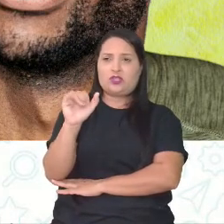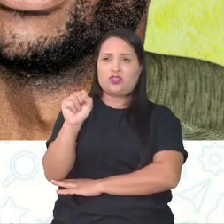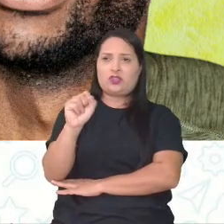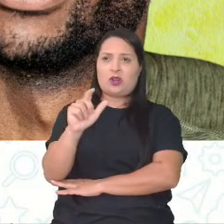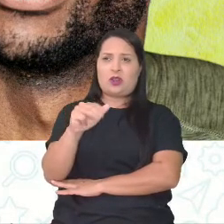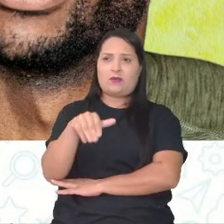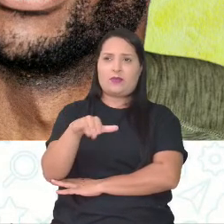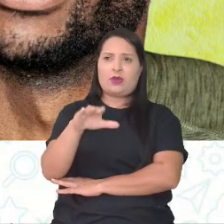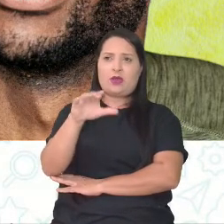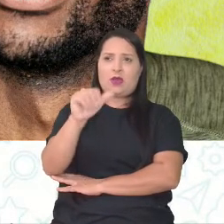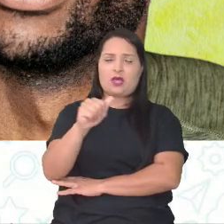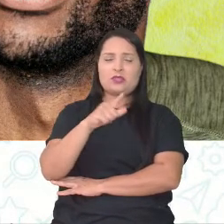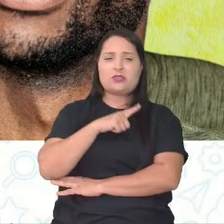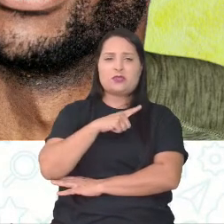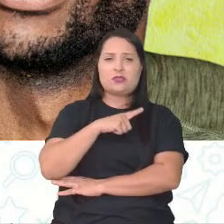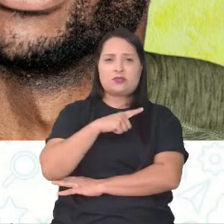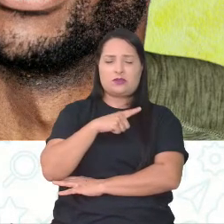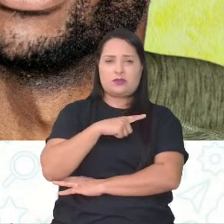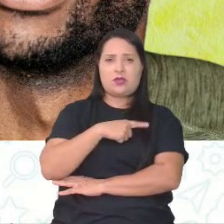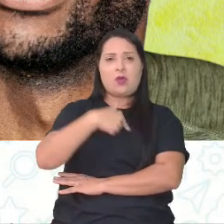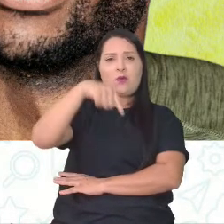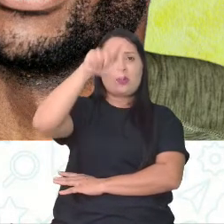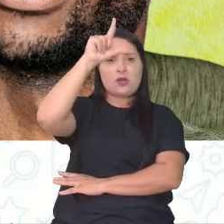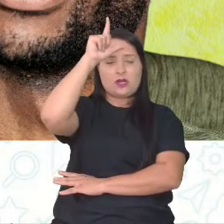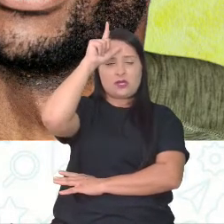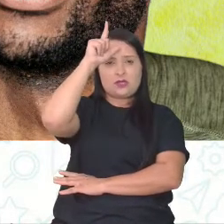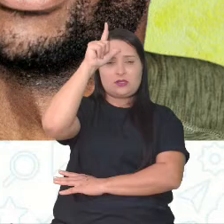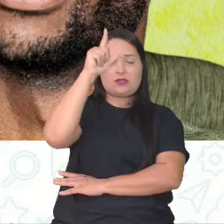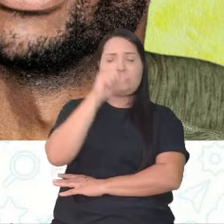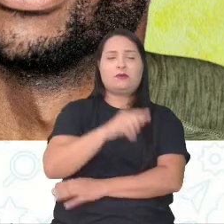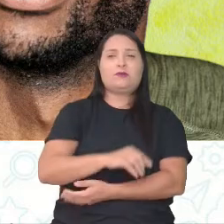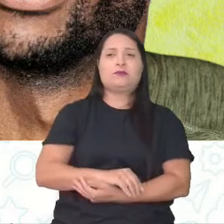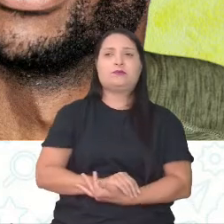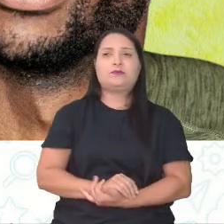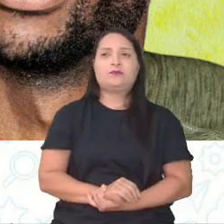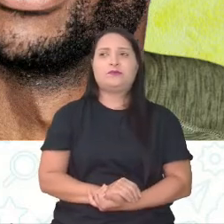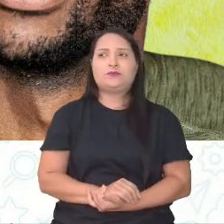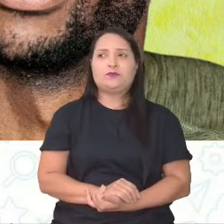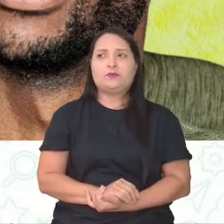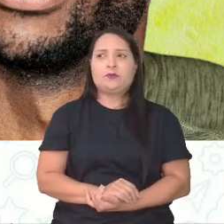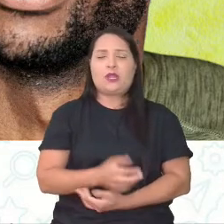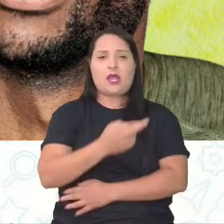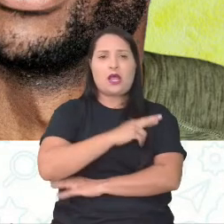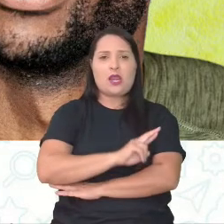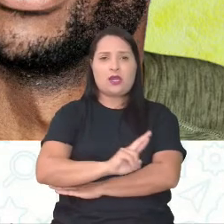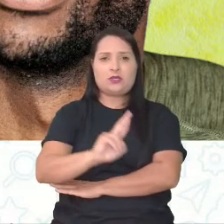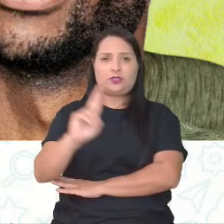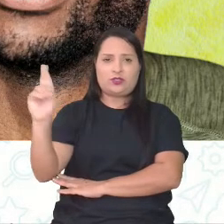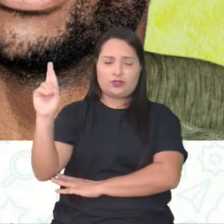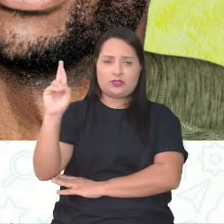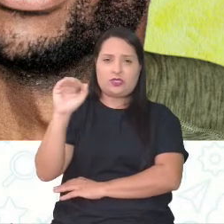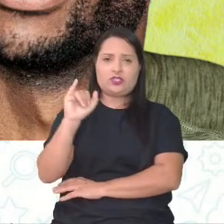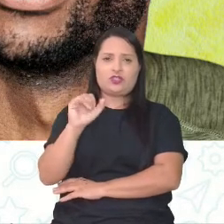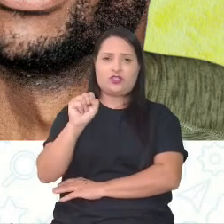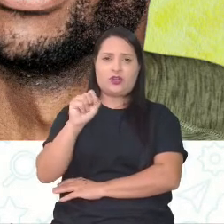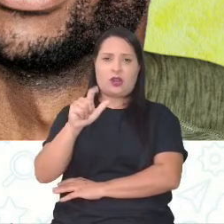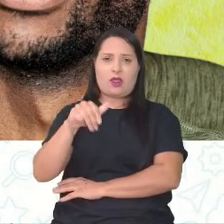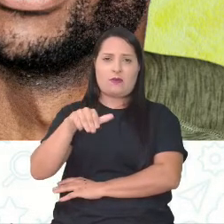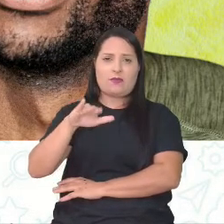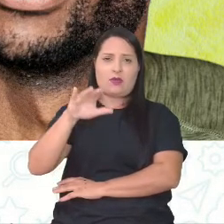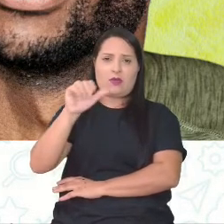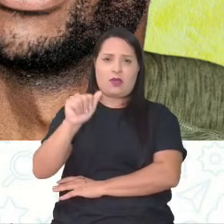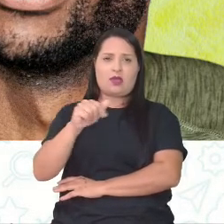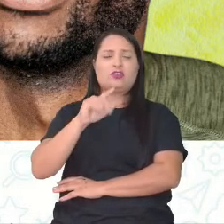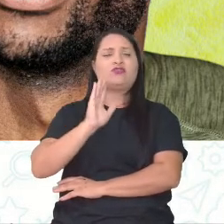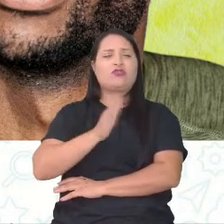referência, um guia espiritual, vamos dizer assim, né, da religiosidade ali islâmica. Ele chegou a